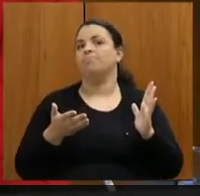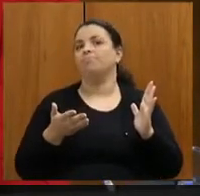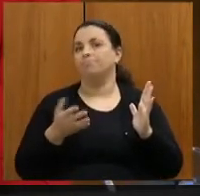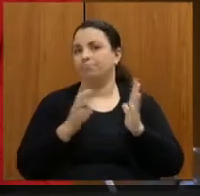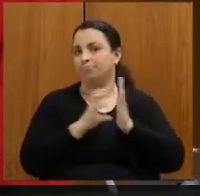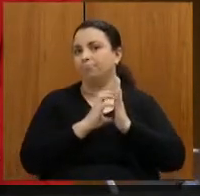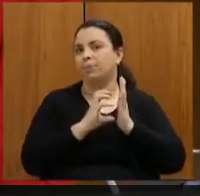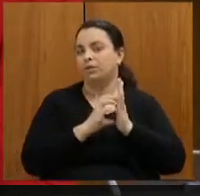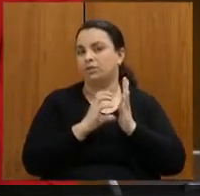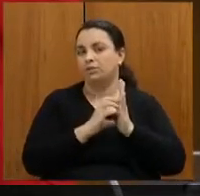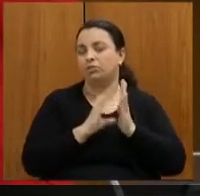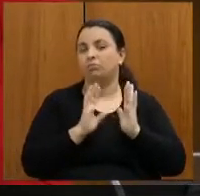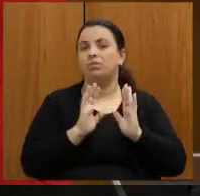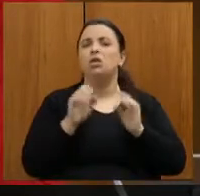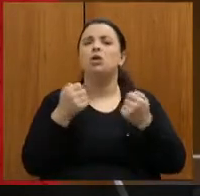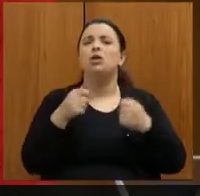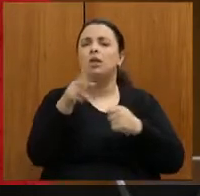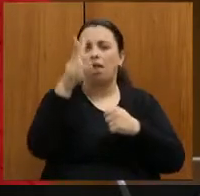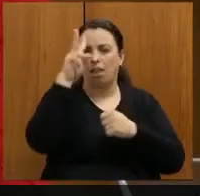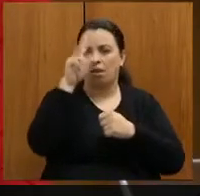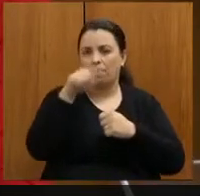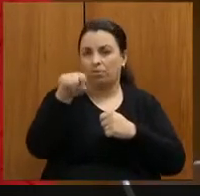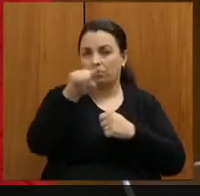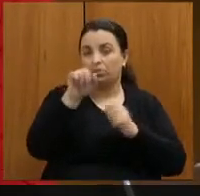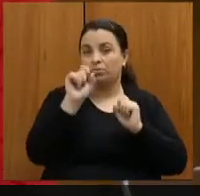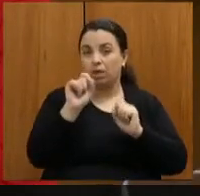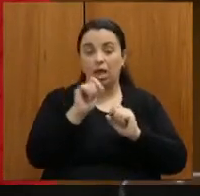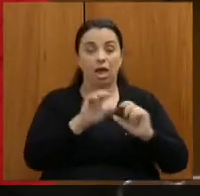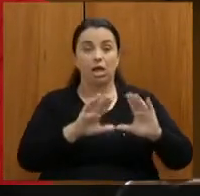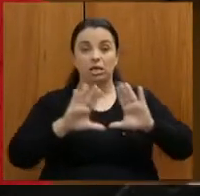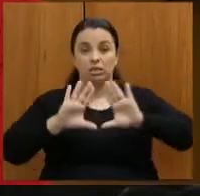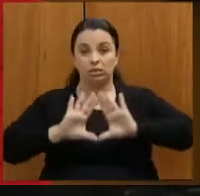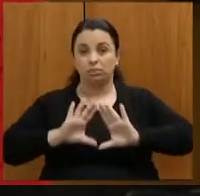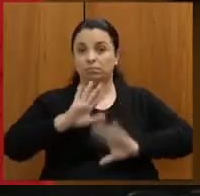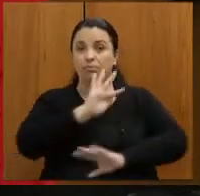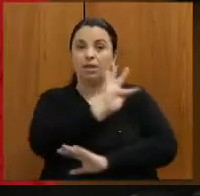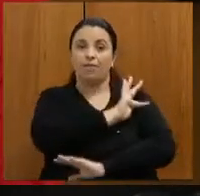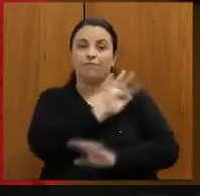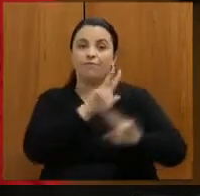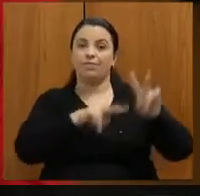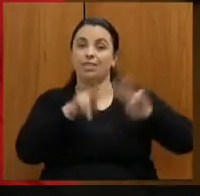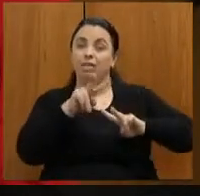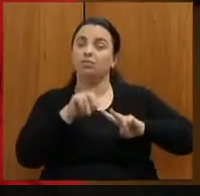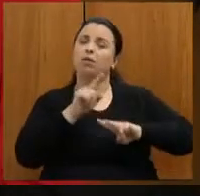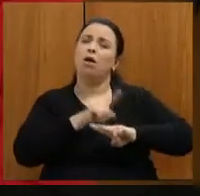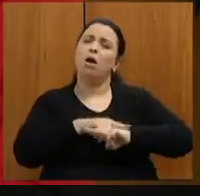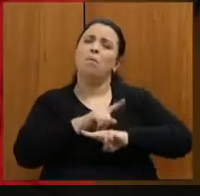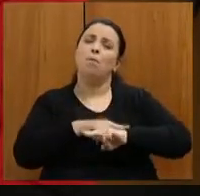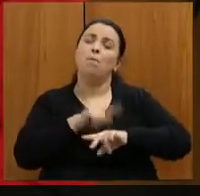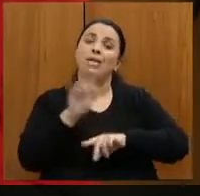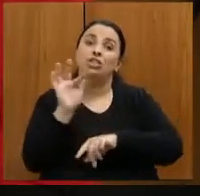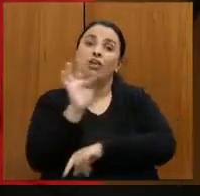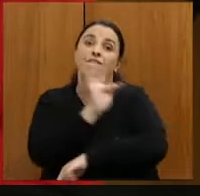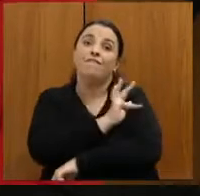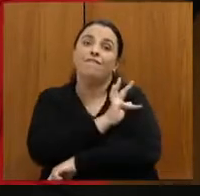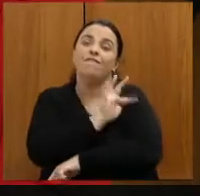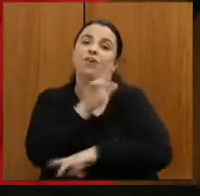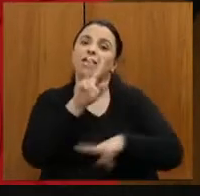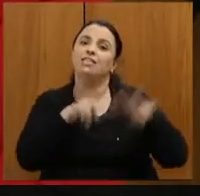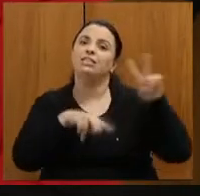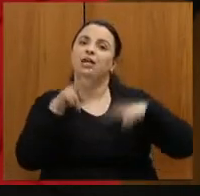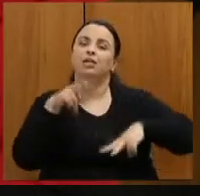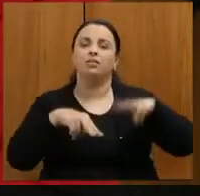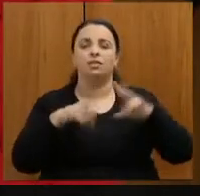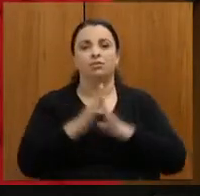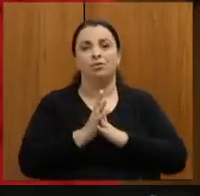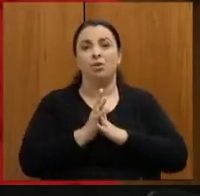ainda estão conosco o Assembleia fiscaliza é um momento de fiscalização não é